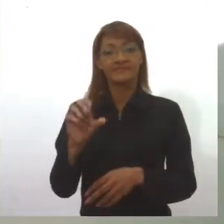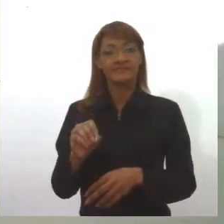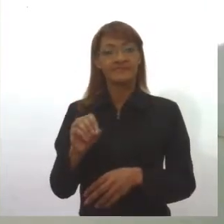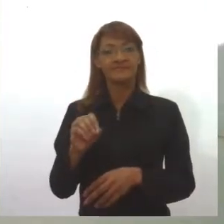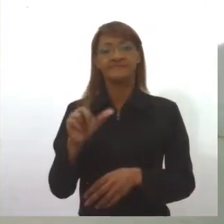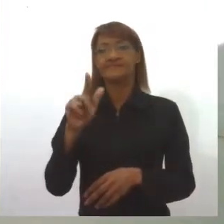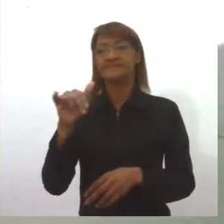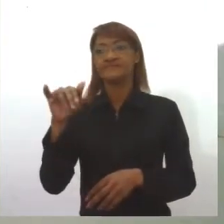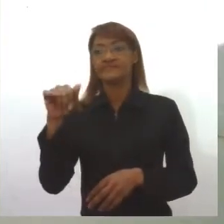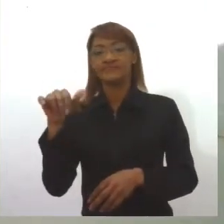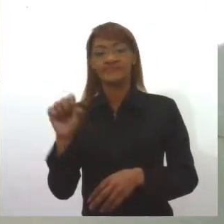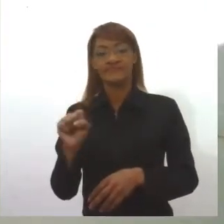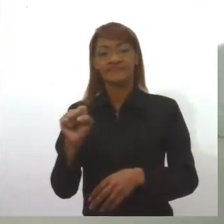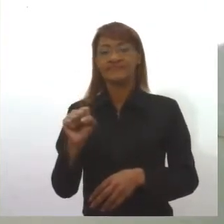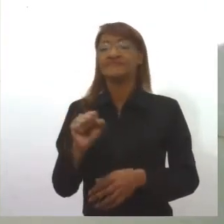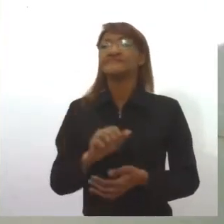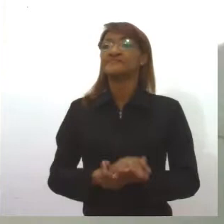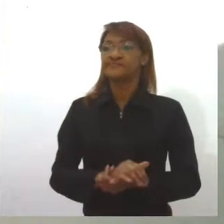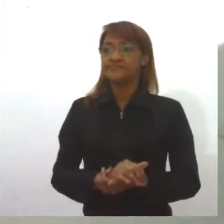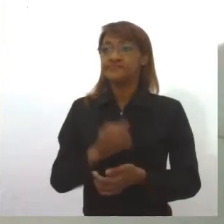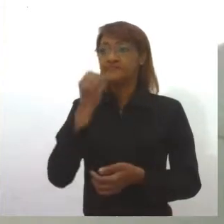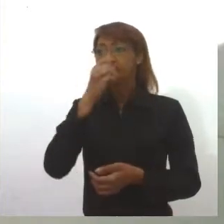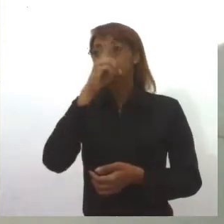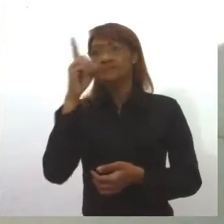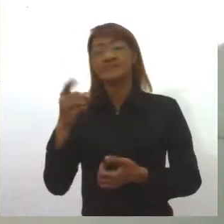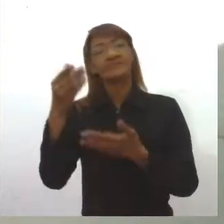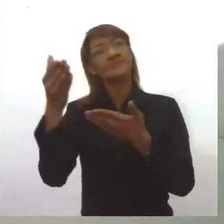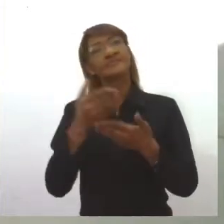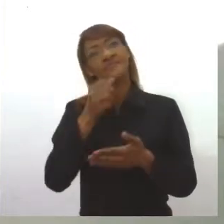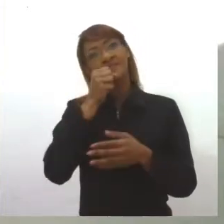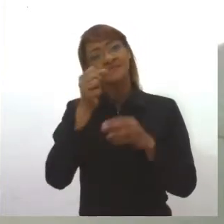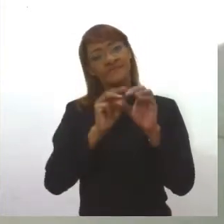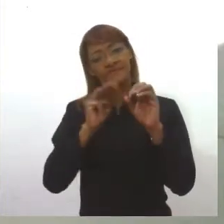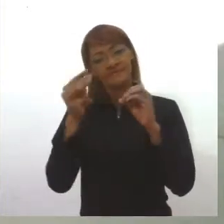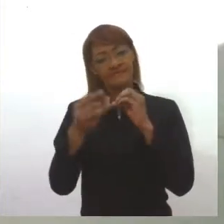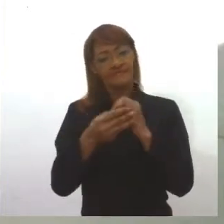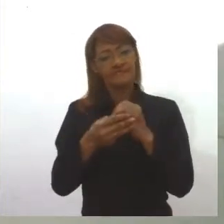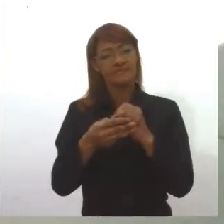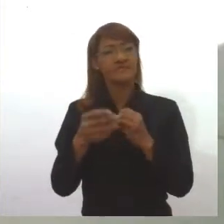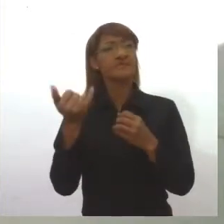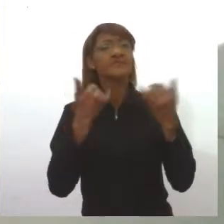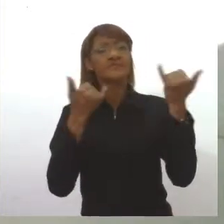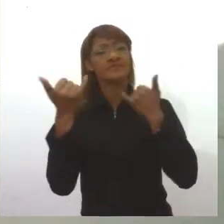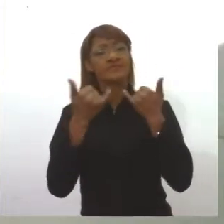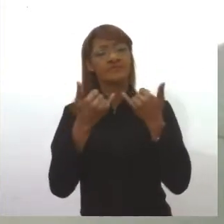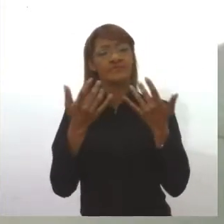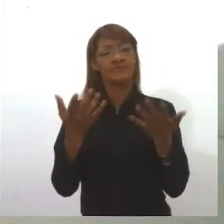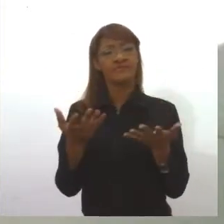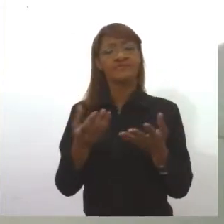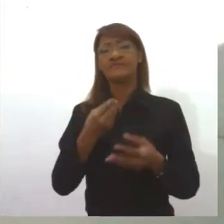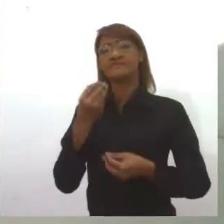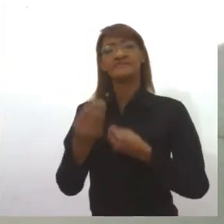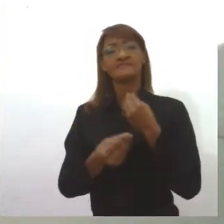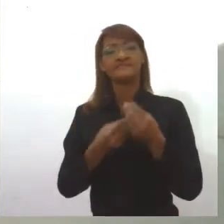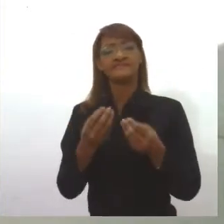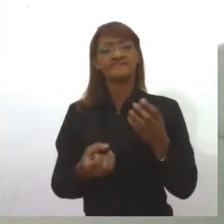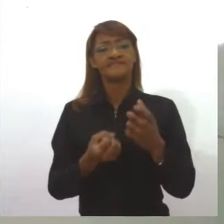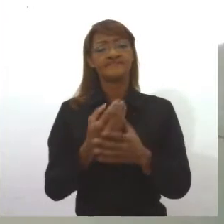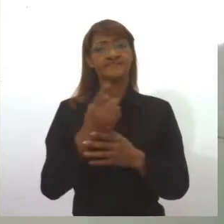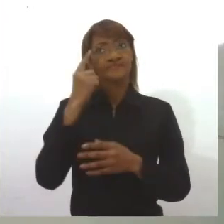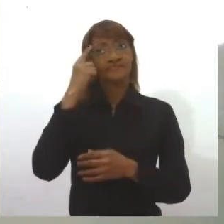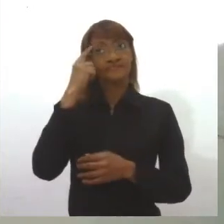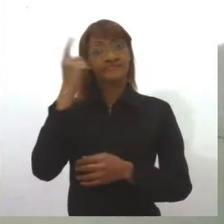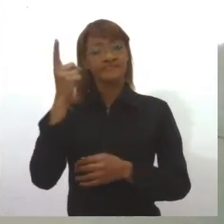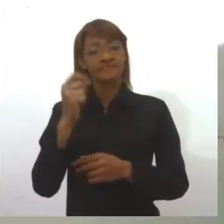dia, Eli. Seja bem-vindo ao Jornal da Lese, primeira edição. Conta um pouquinho pra gente, né? Como surgiu a ideia desse evento,